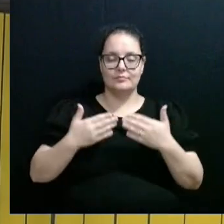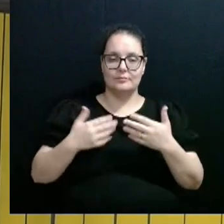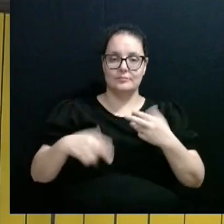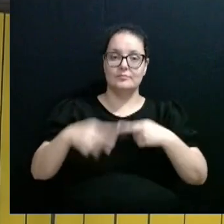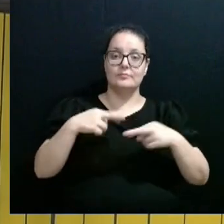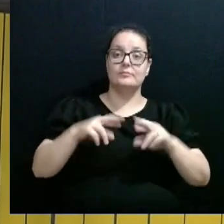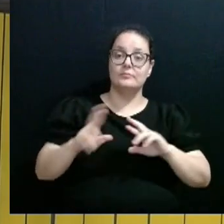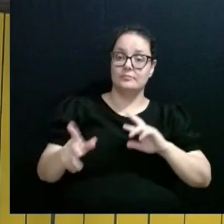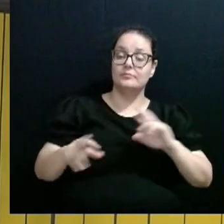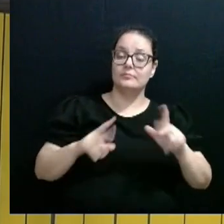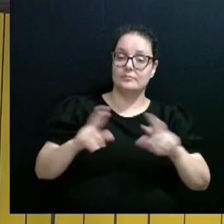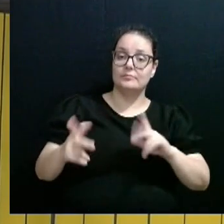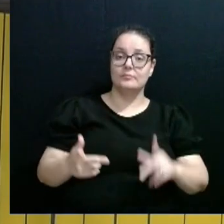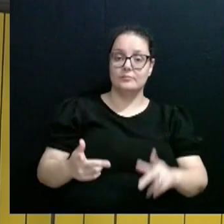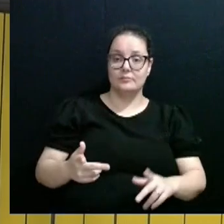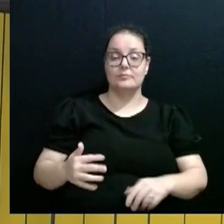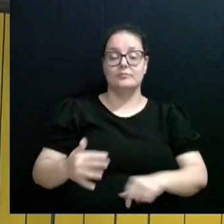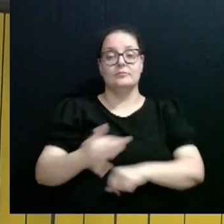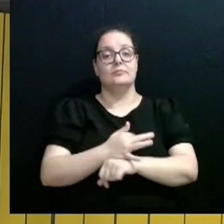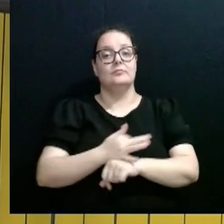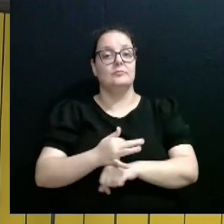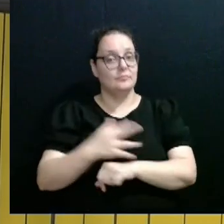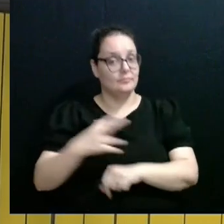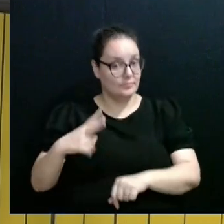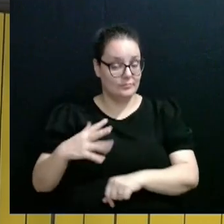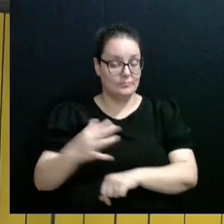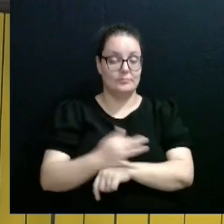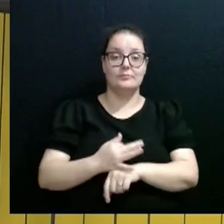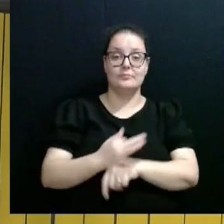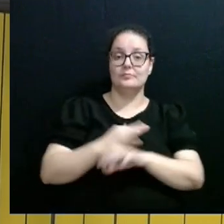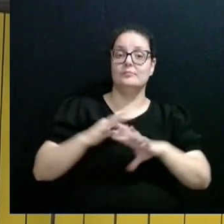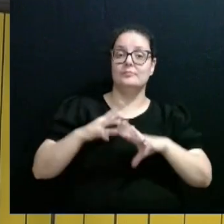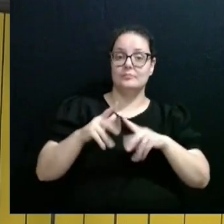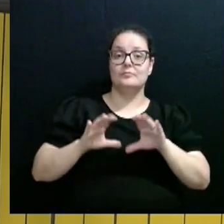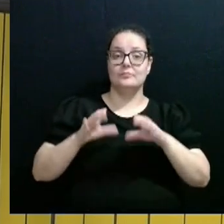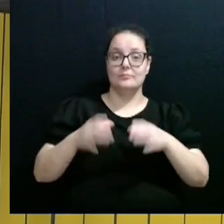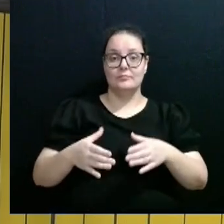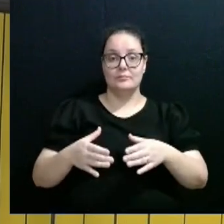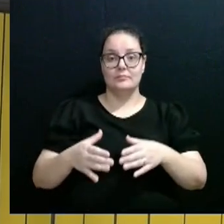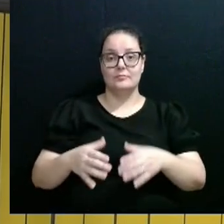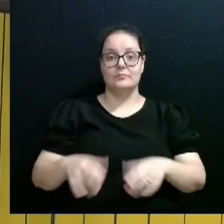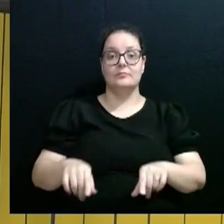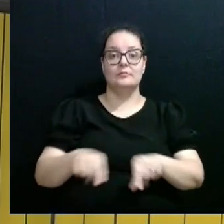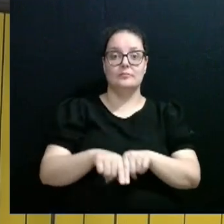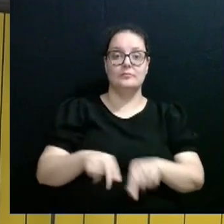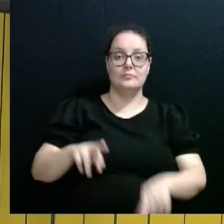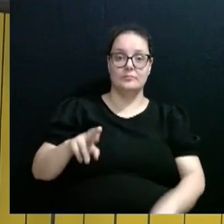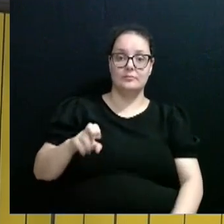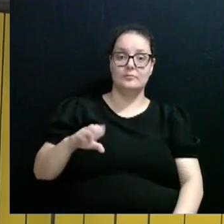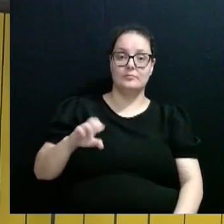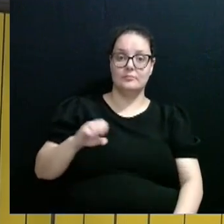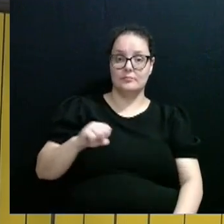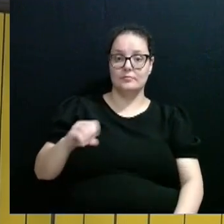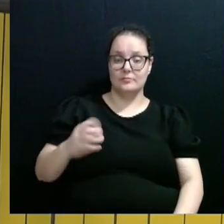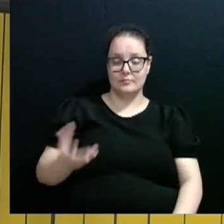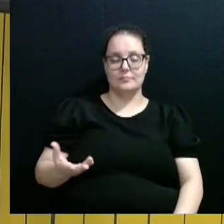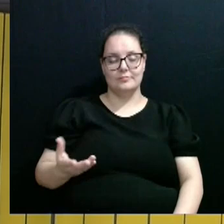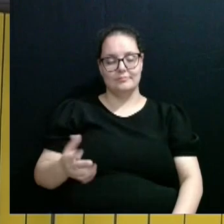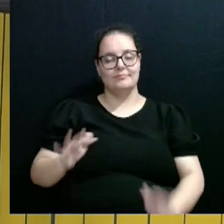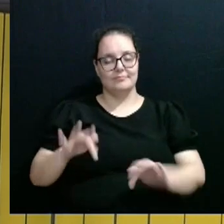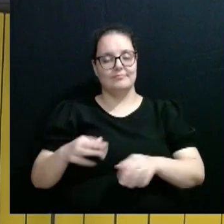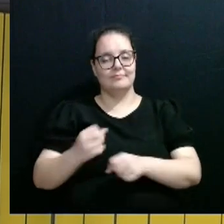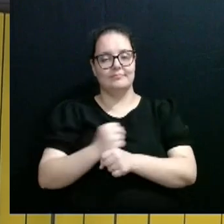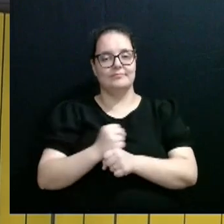né, das férias individuais, férias coletivas e também aquele recesso de fim de ano. Gostaria